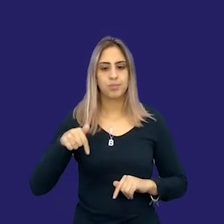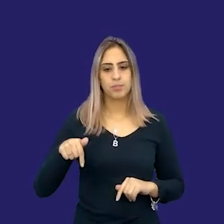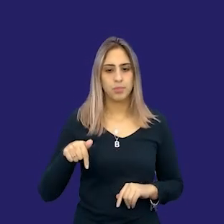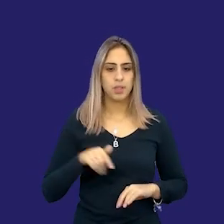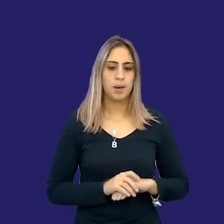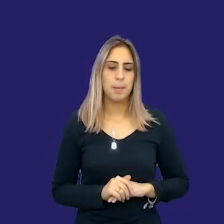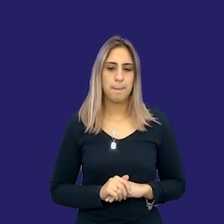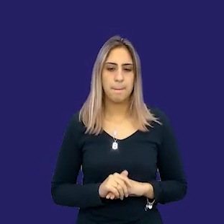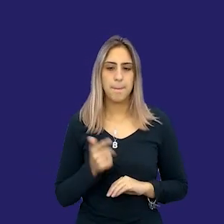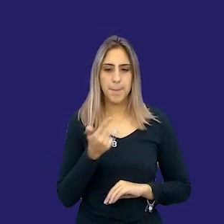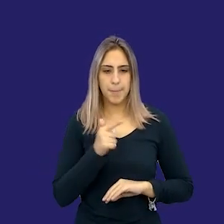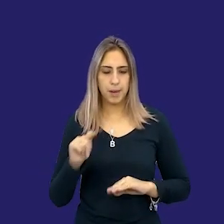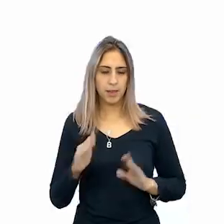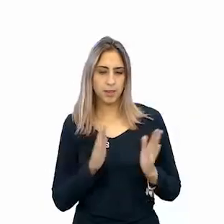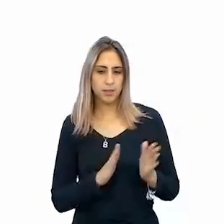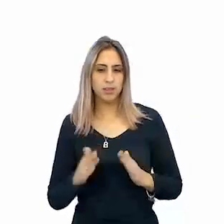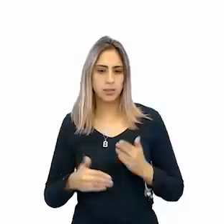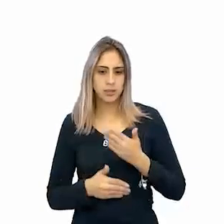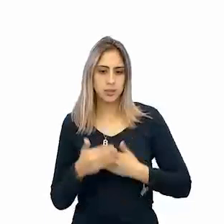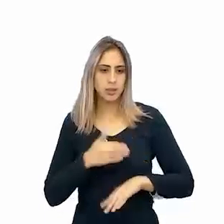7. No próximo slide,